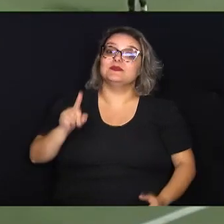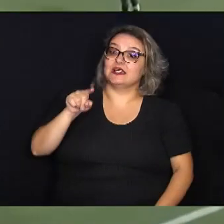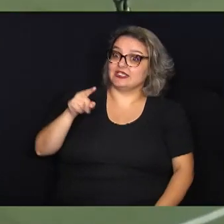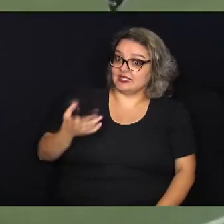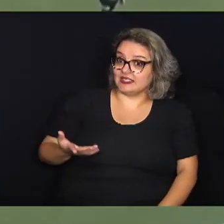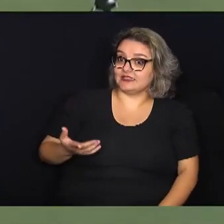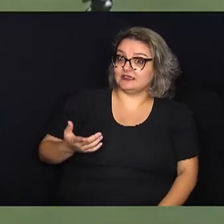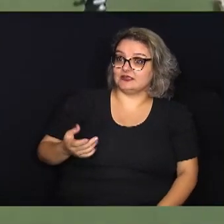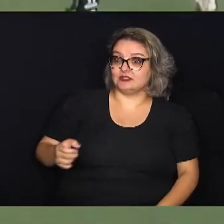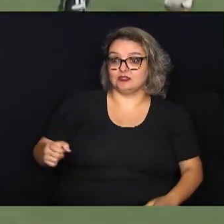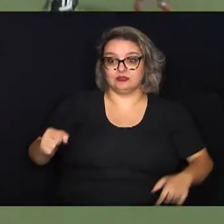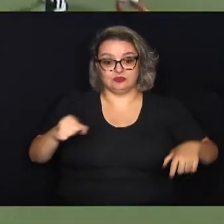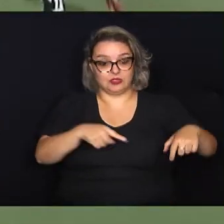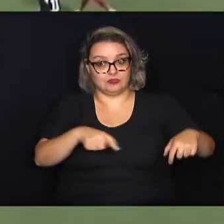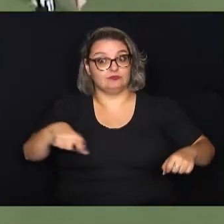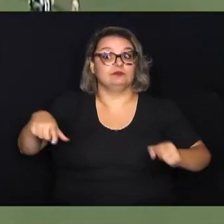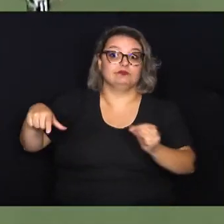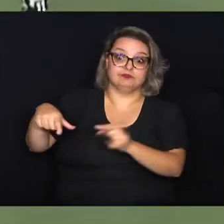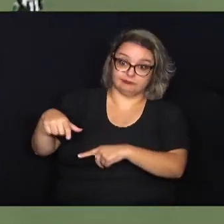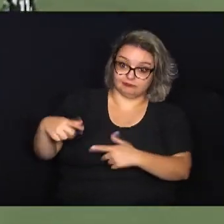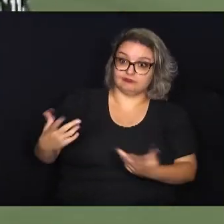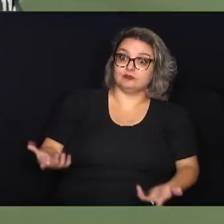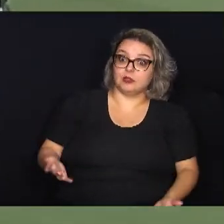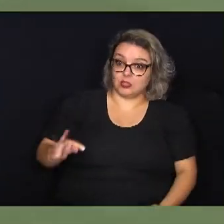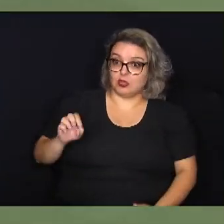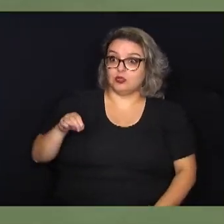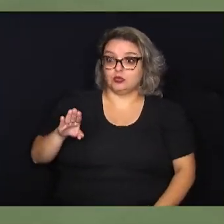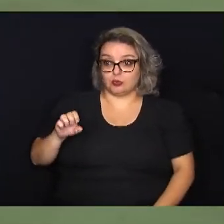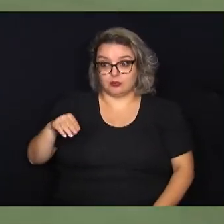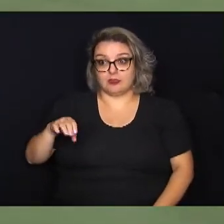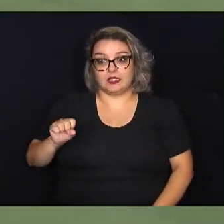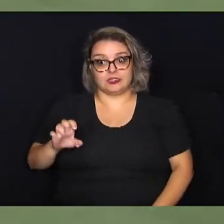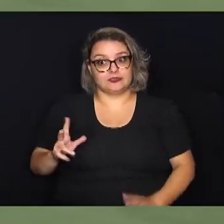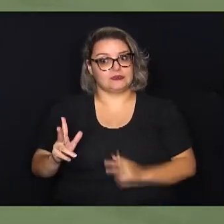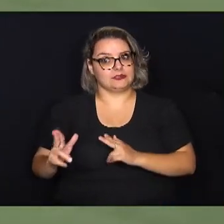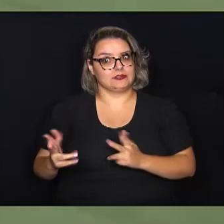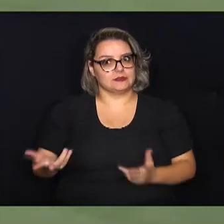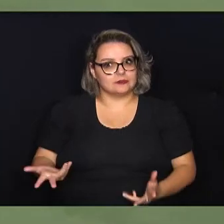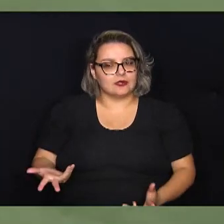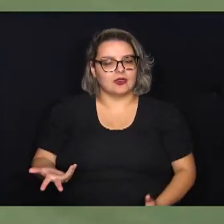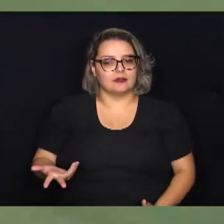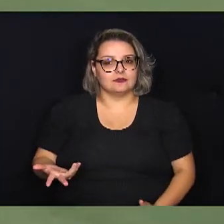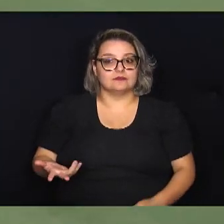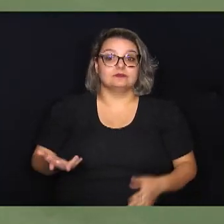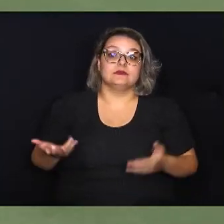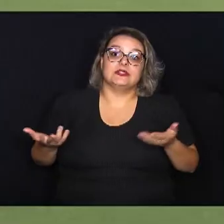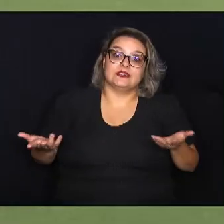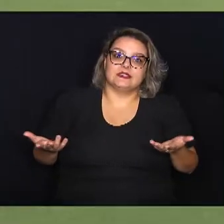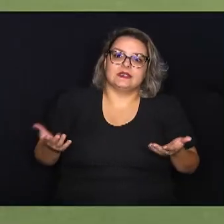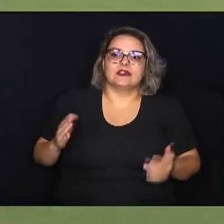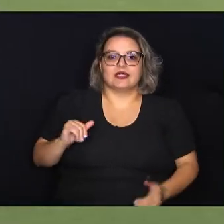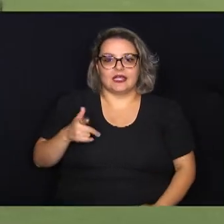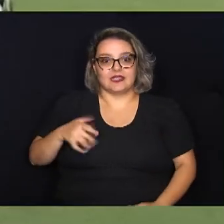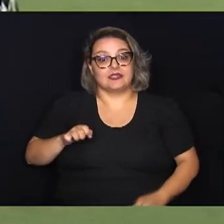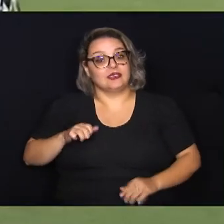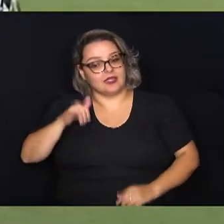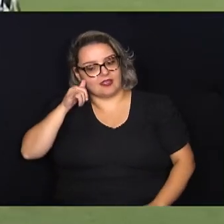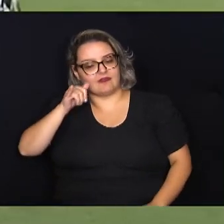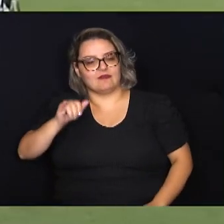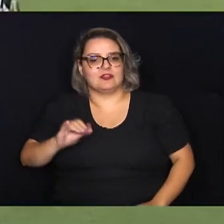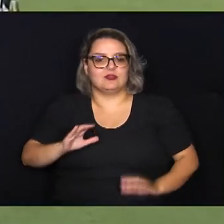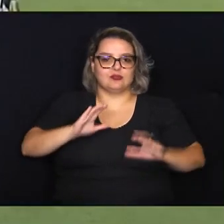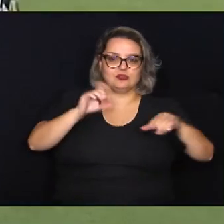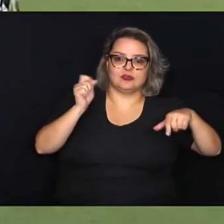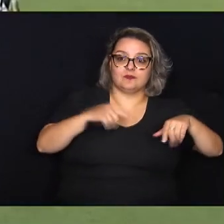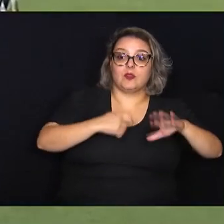chute de um lado, chute do outro, aqui o Tombense responde na mesma moeda. Kaique França evita o gol, cobrança de falta